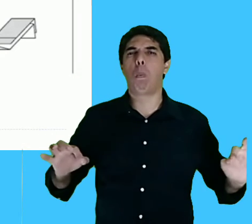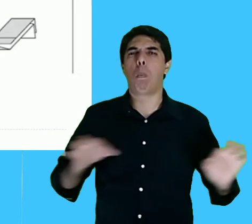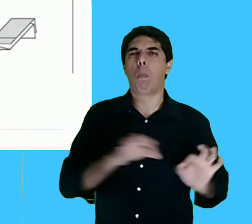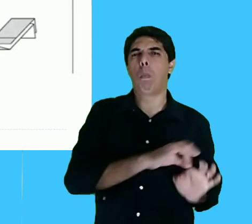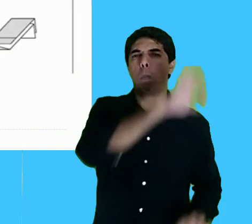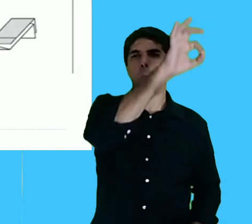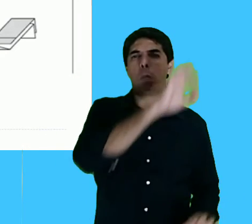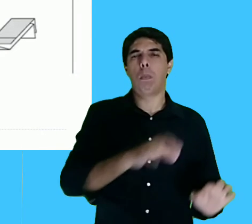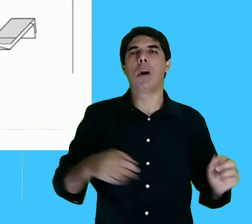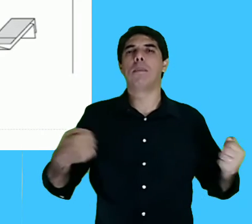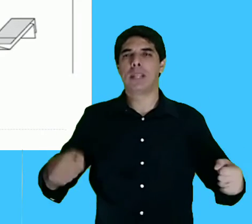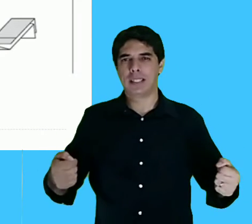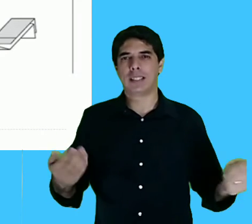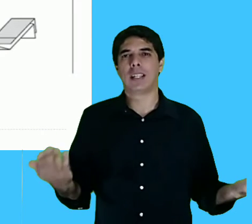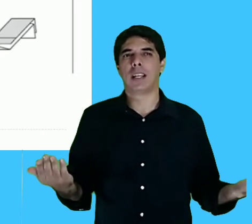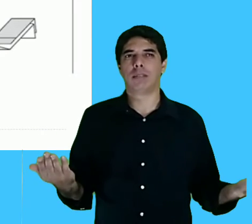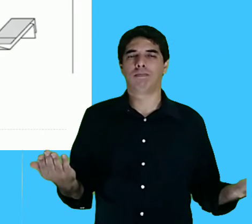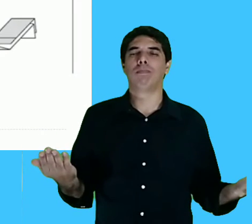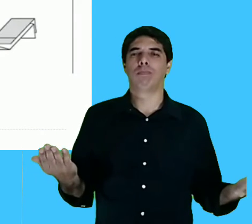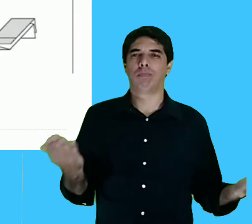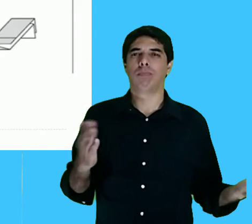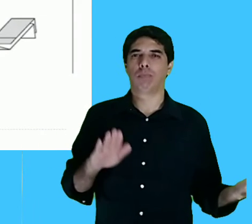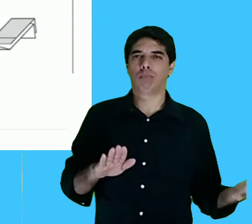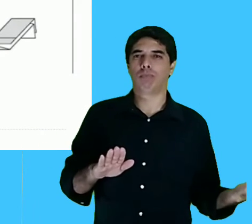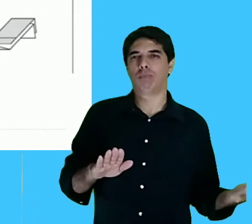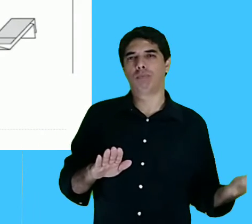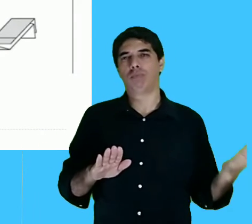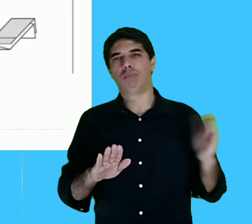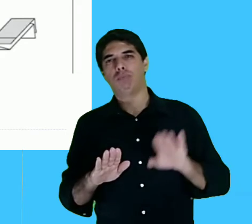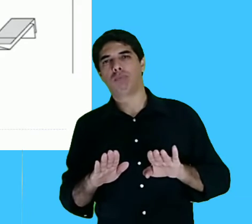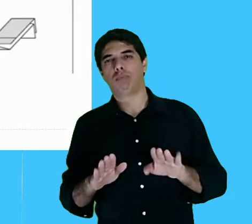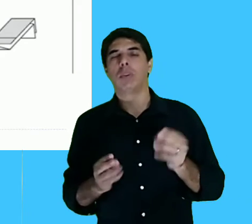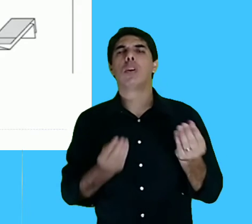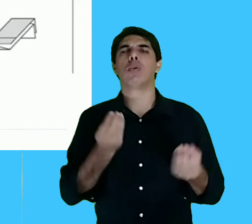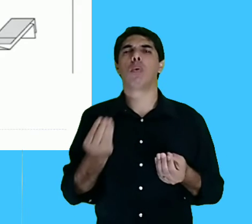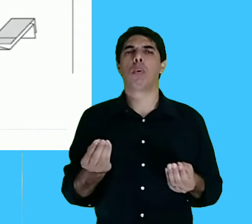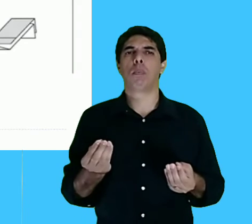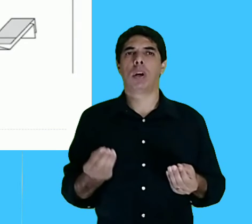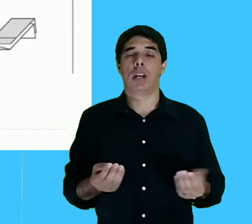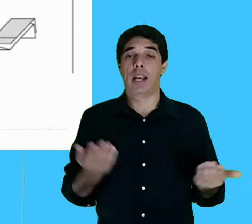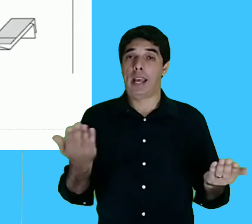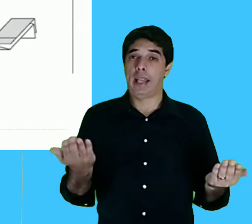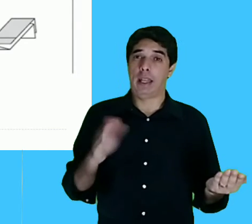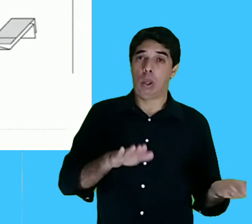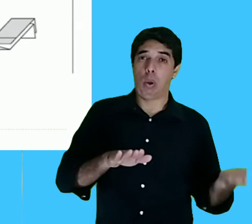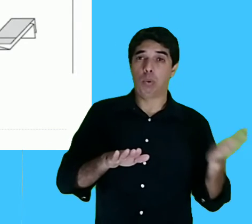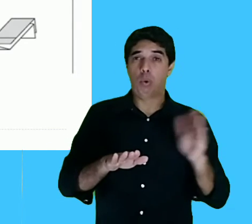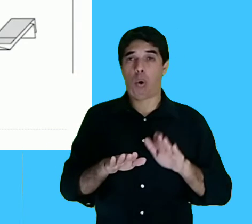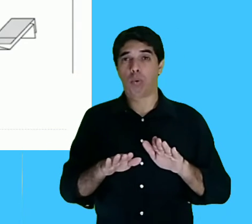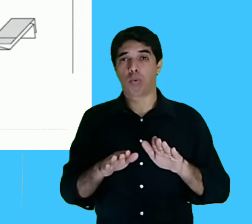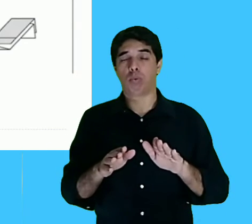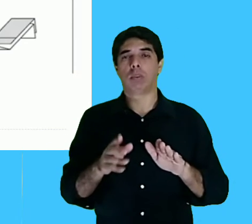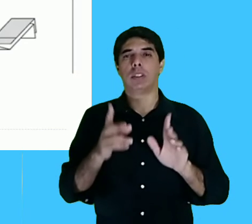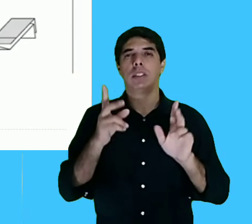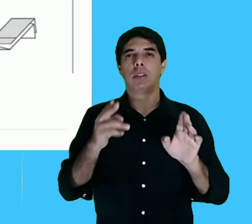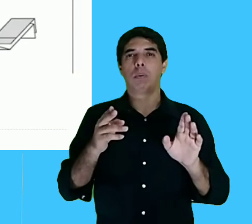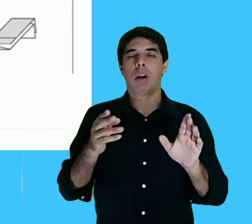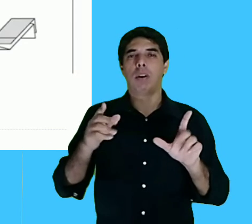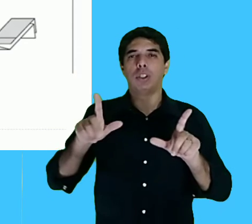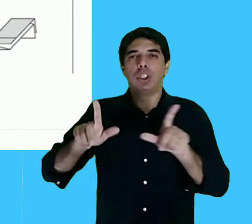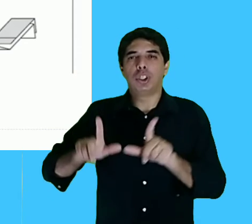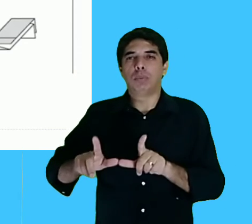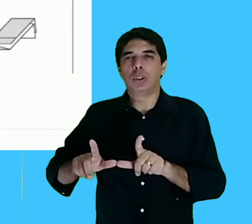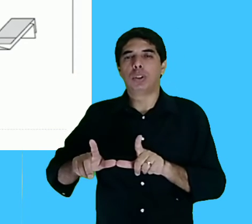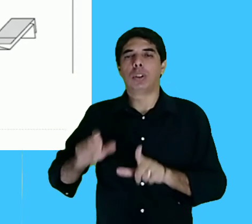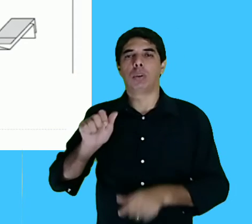elas devem ser dobradas. E o tamanho final dessas folhas deve ser igual ao do formato A4. Então, as